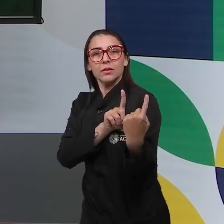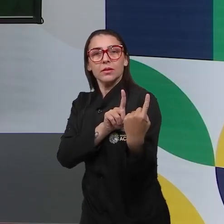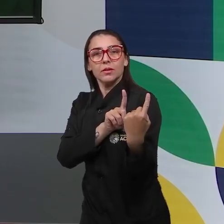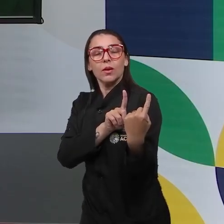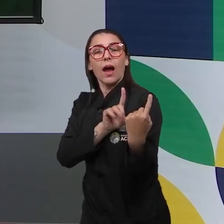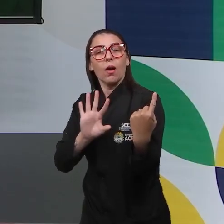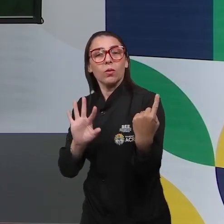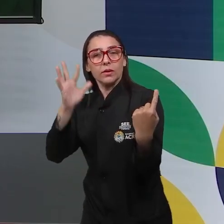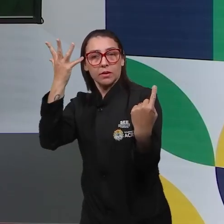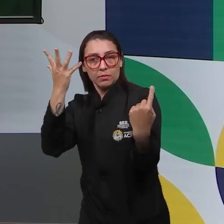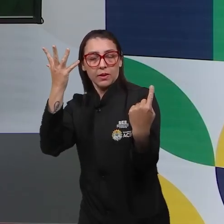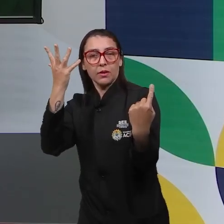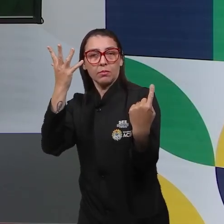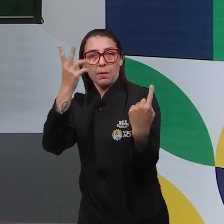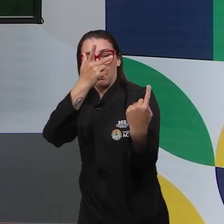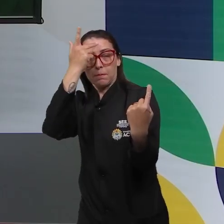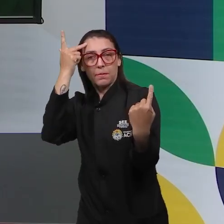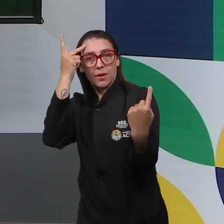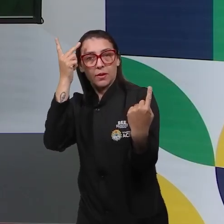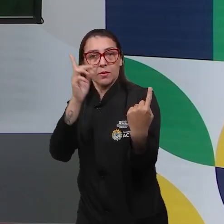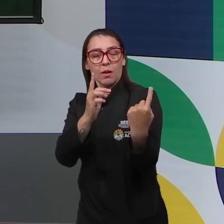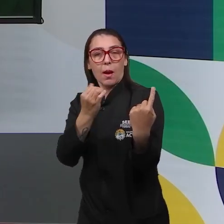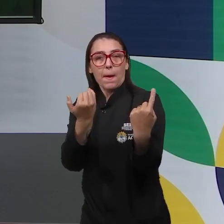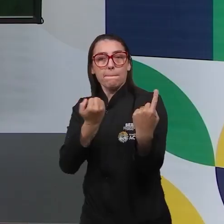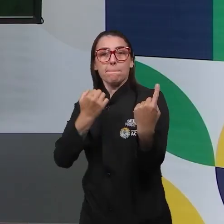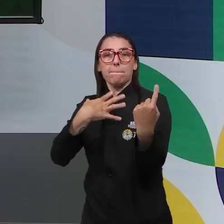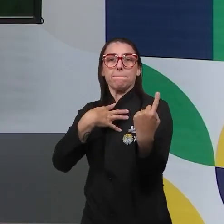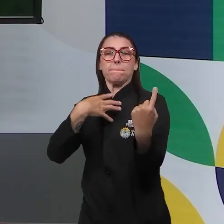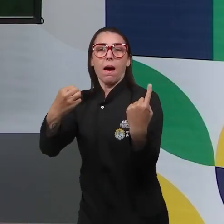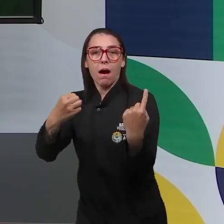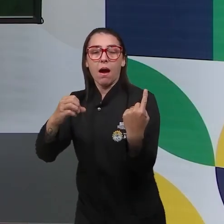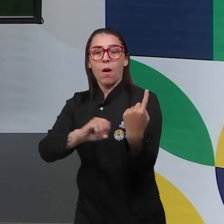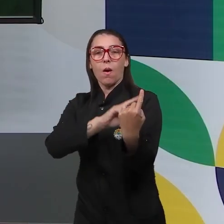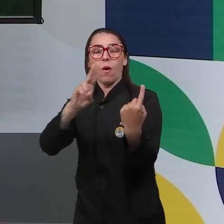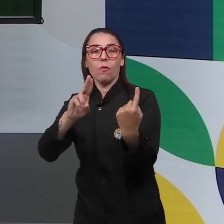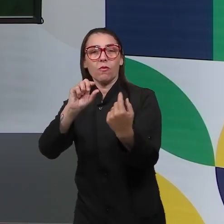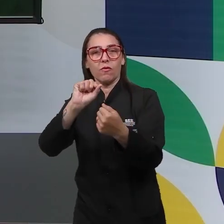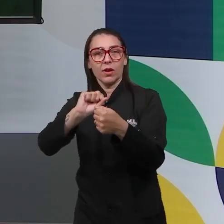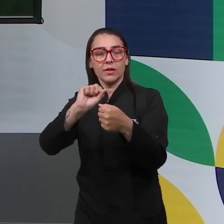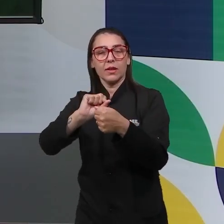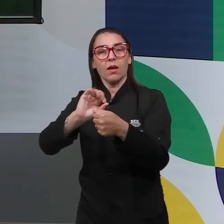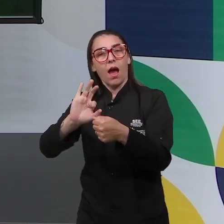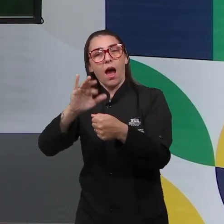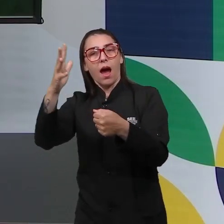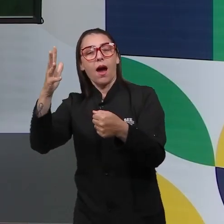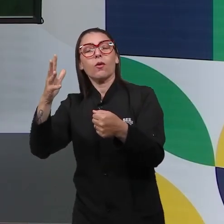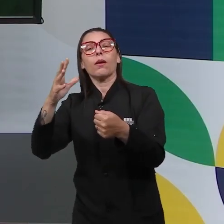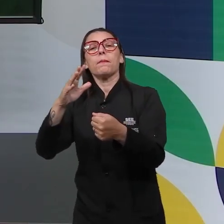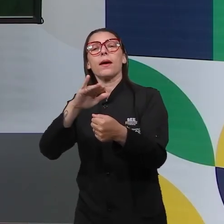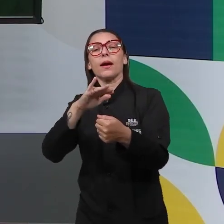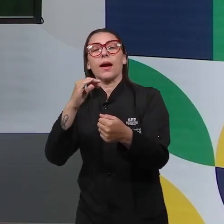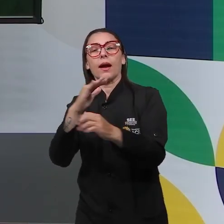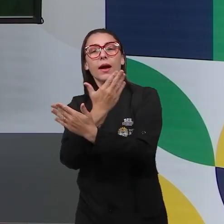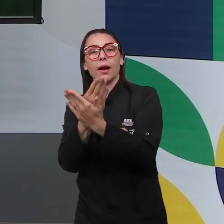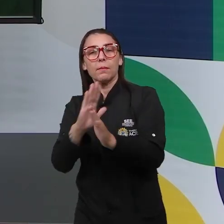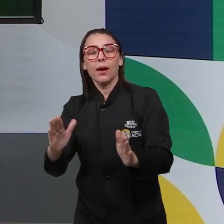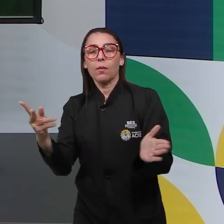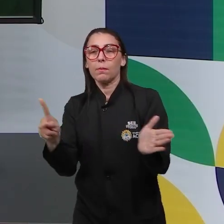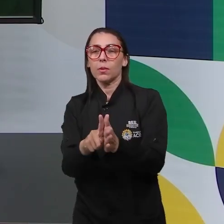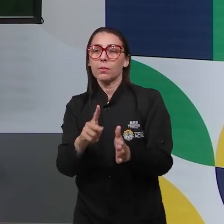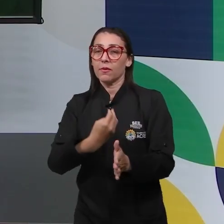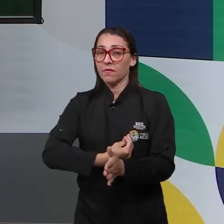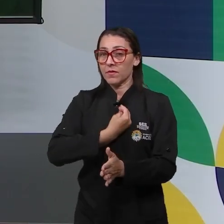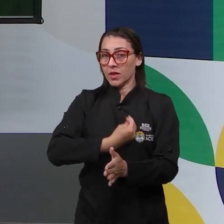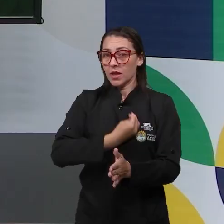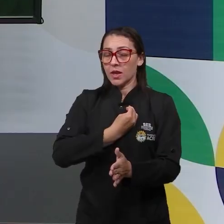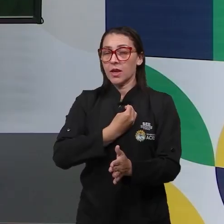ali uma situação para a pessoa acabar ou se suicidando ou fazendo outra coisa ali, né, para sair, ou